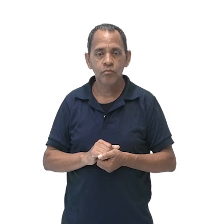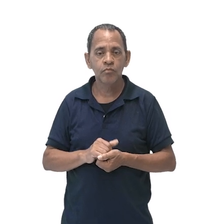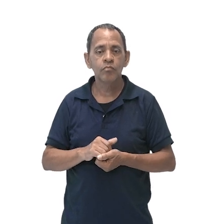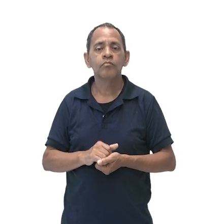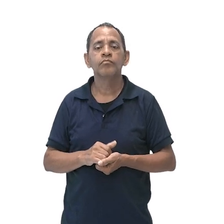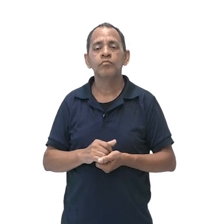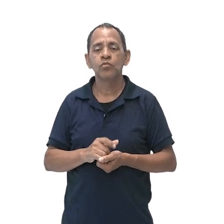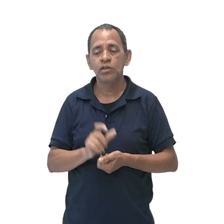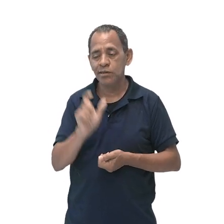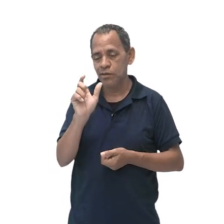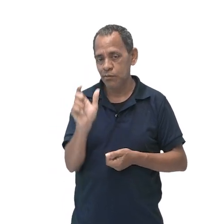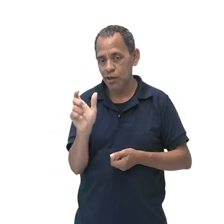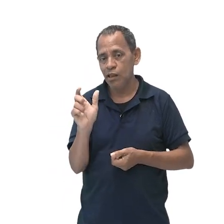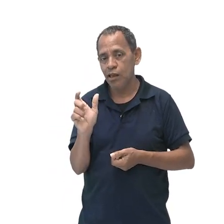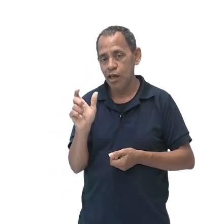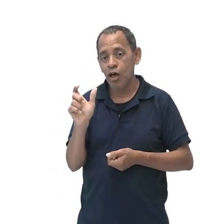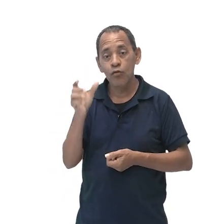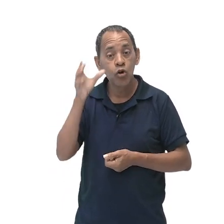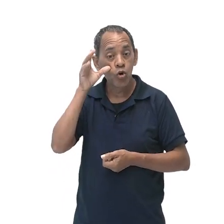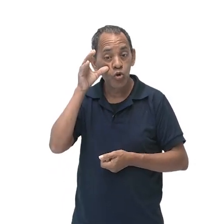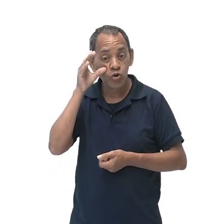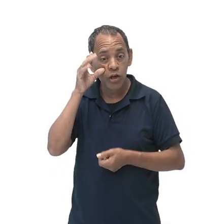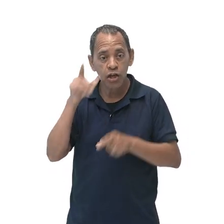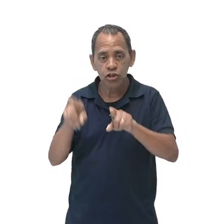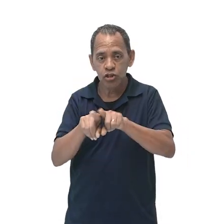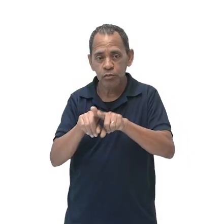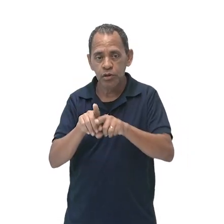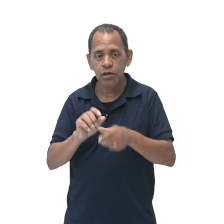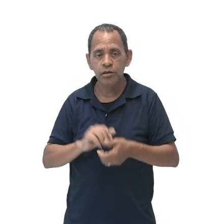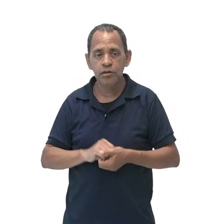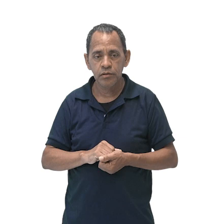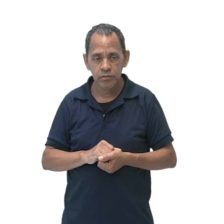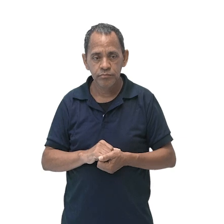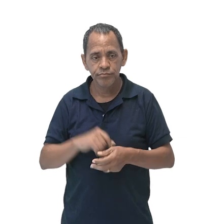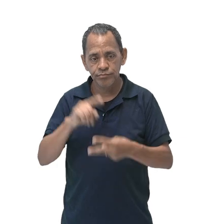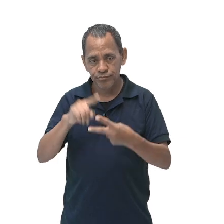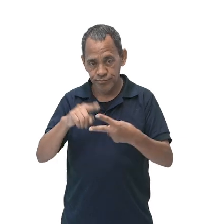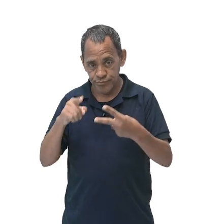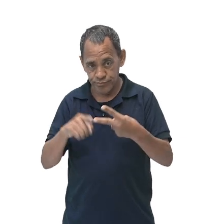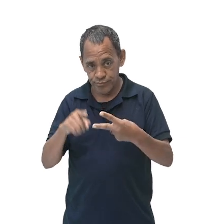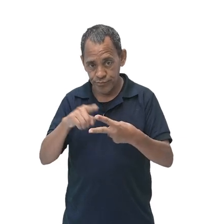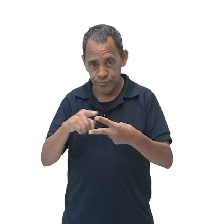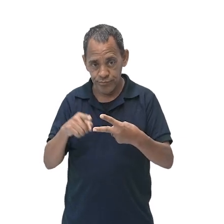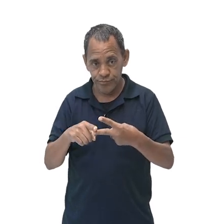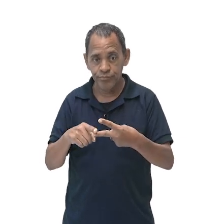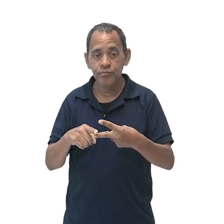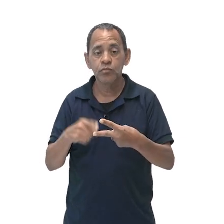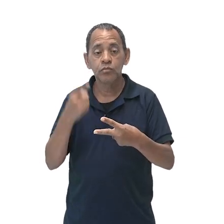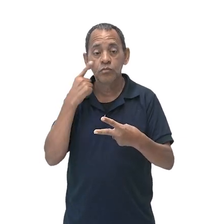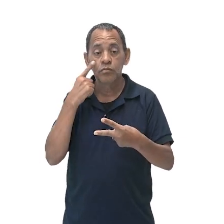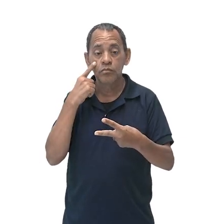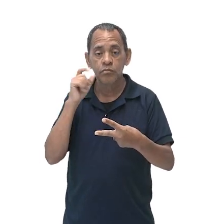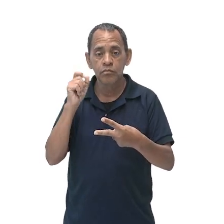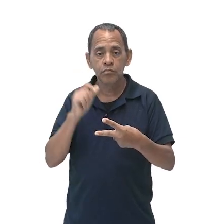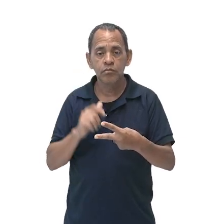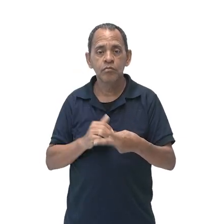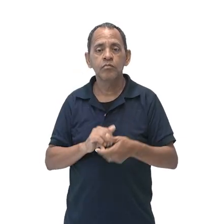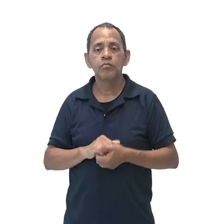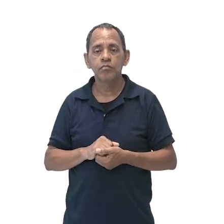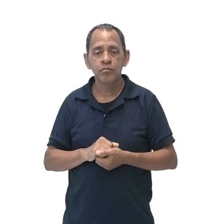e curiosidade, ok? Destacando para vocês esses dois enunciados, observem, fremente